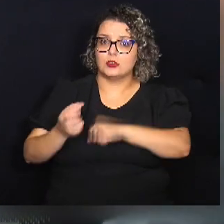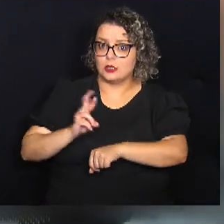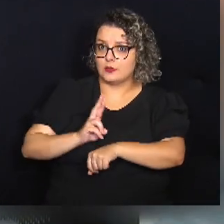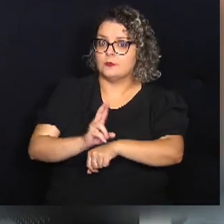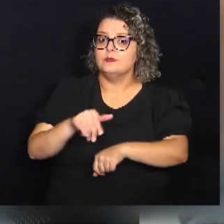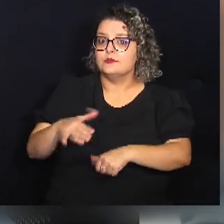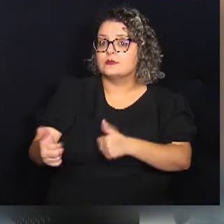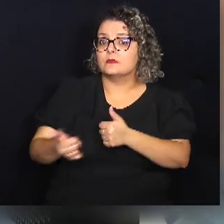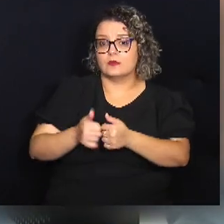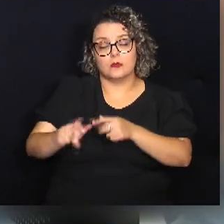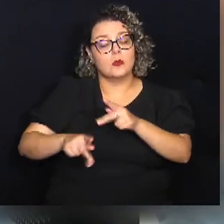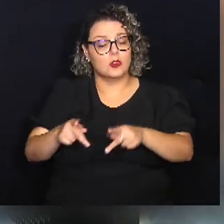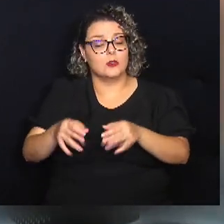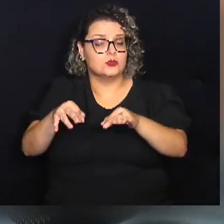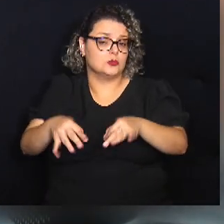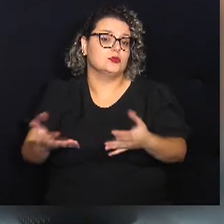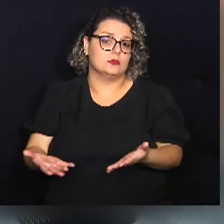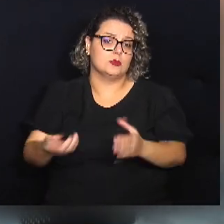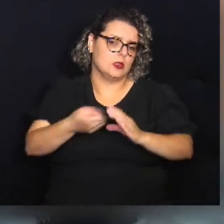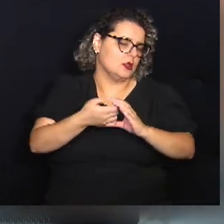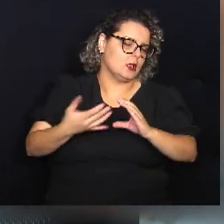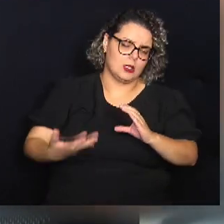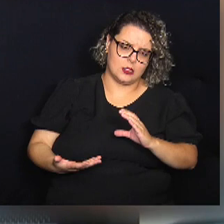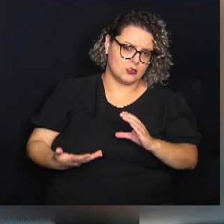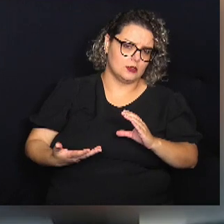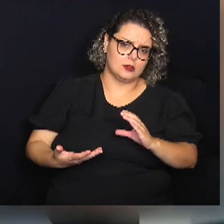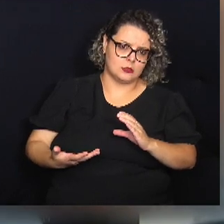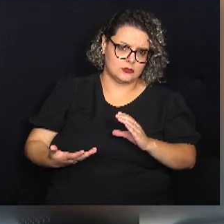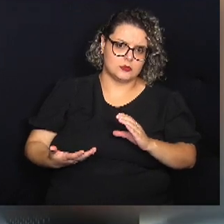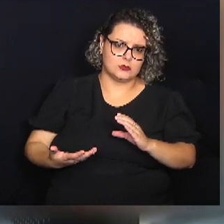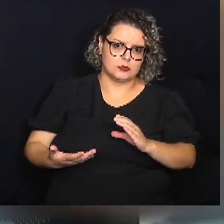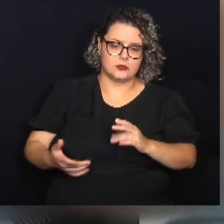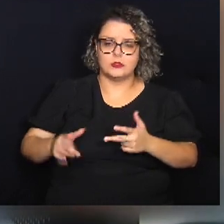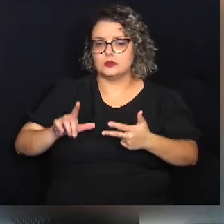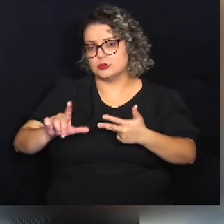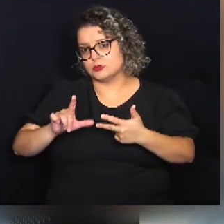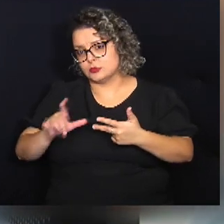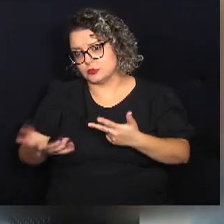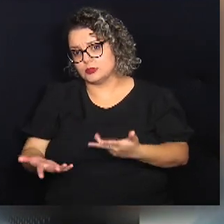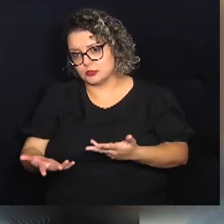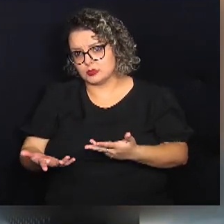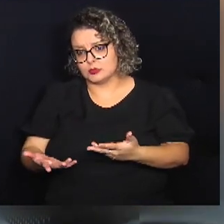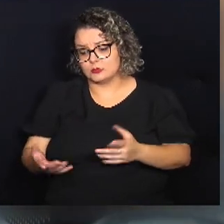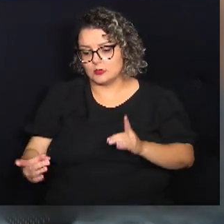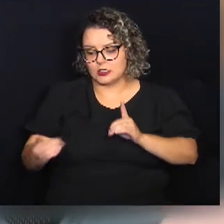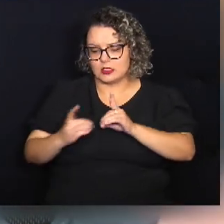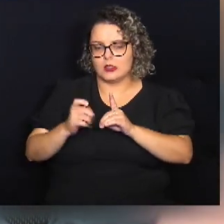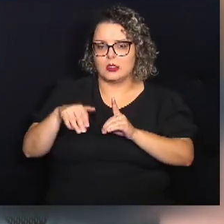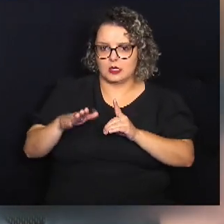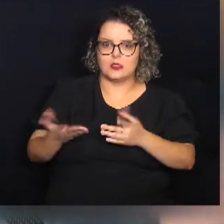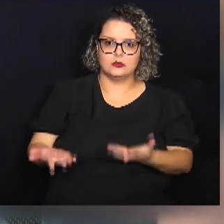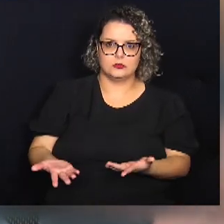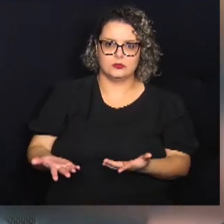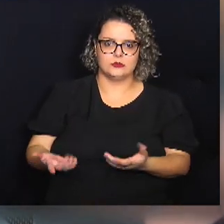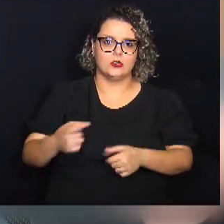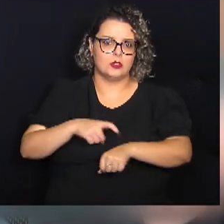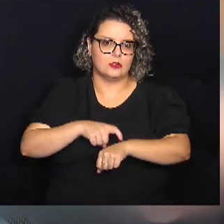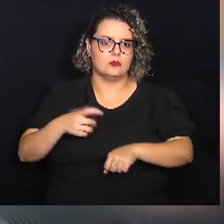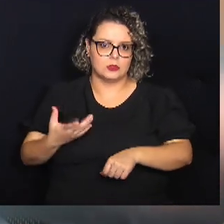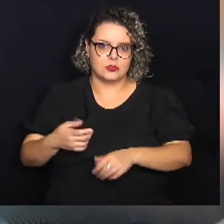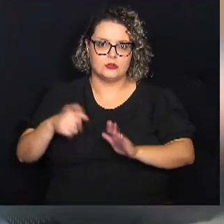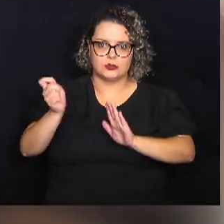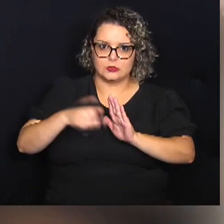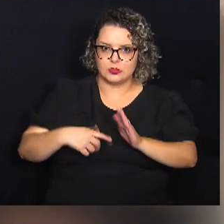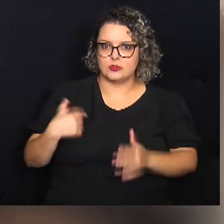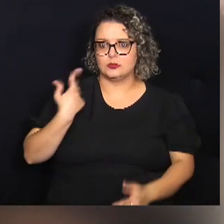da população, justamente pela característica do Legislativo de estar mais próximo, né, durante a execução do